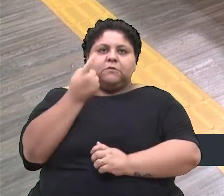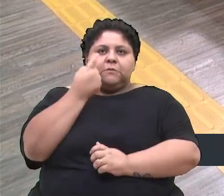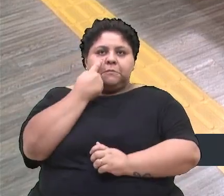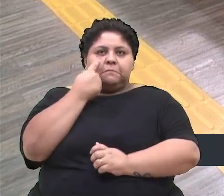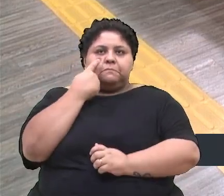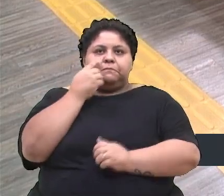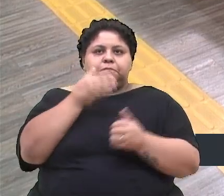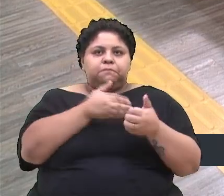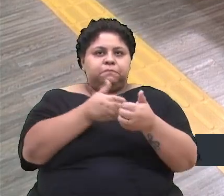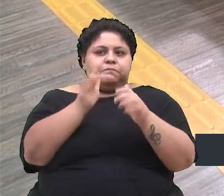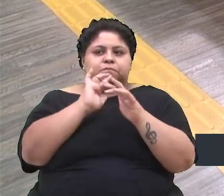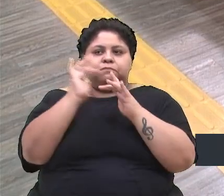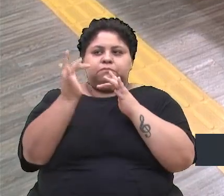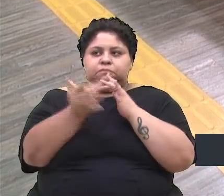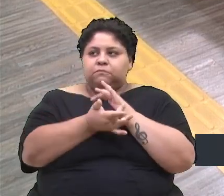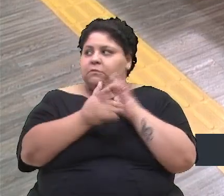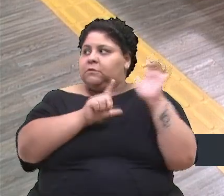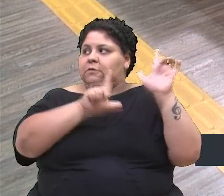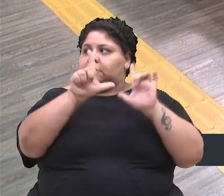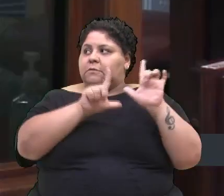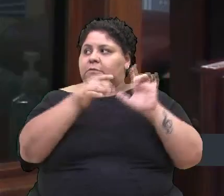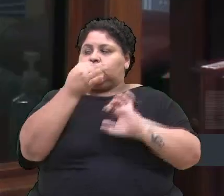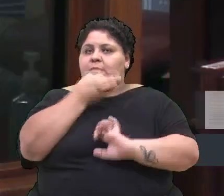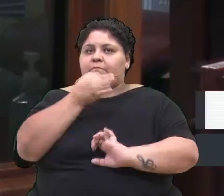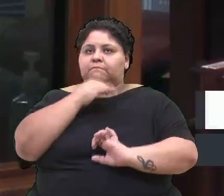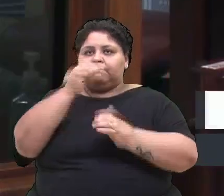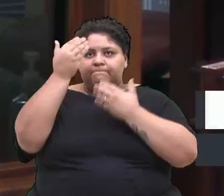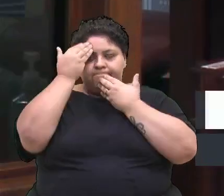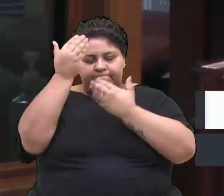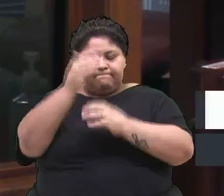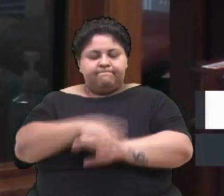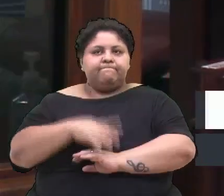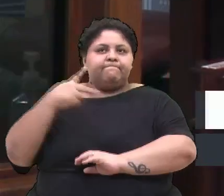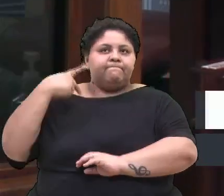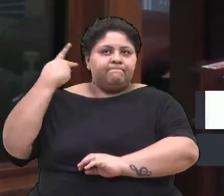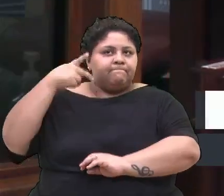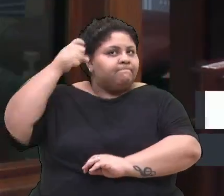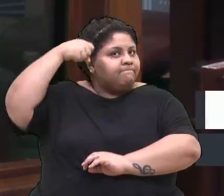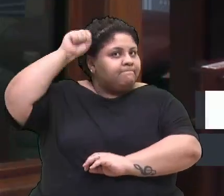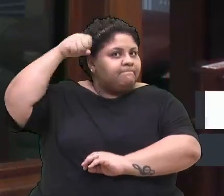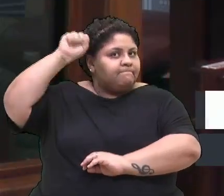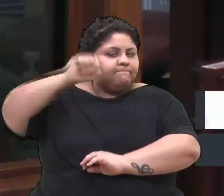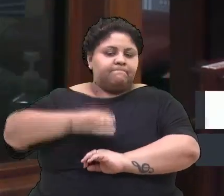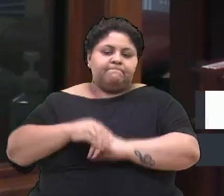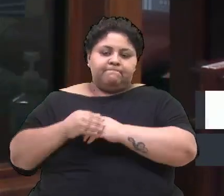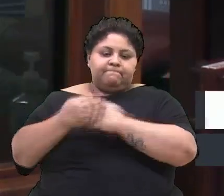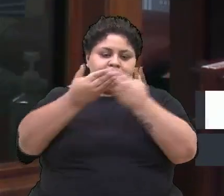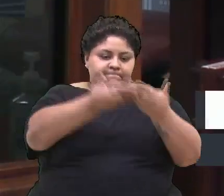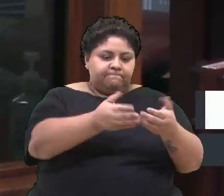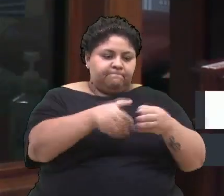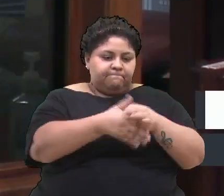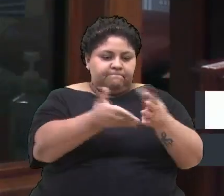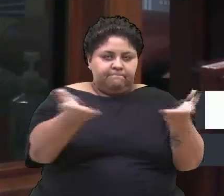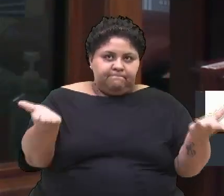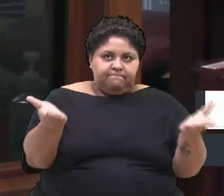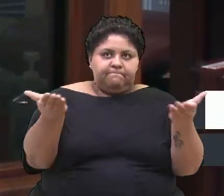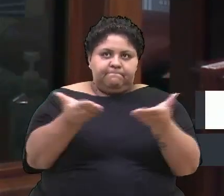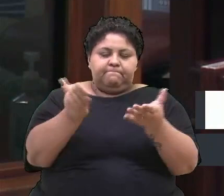pelas redes sociais e TV Câmara. Agradecer ao vereador Xuxa pela cedência do espaço.